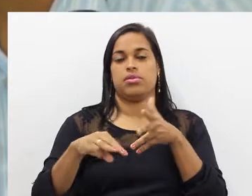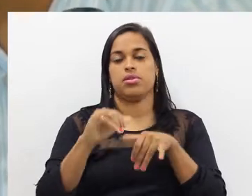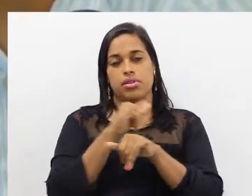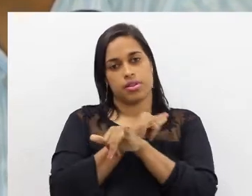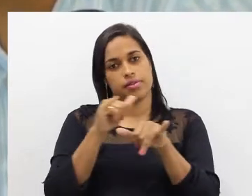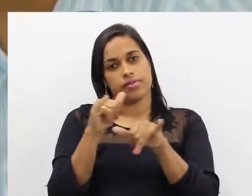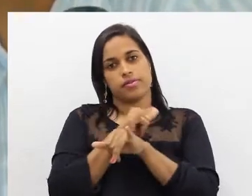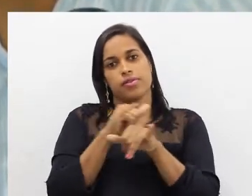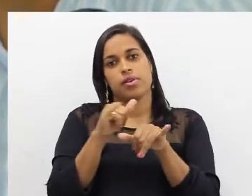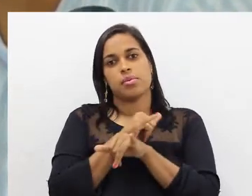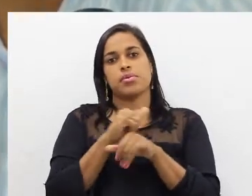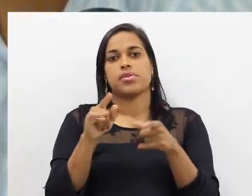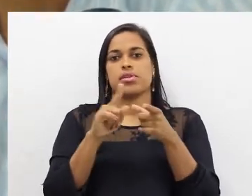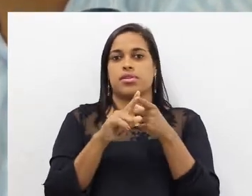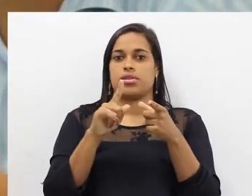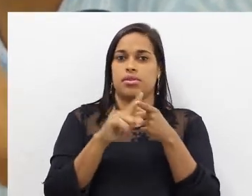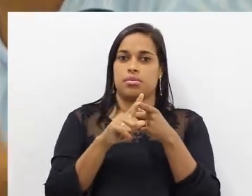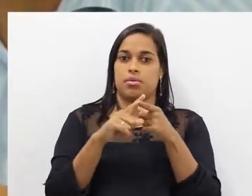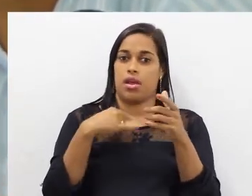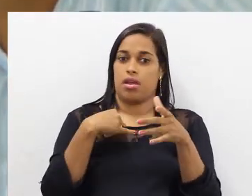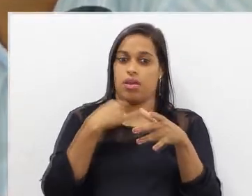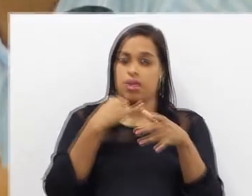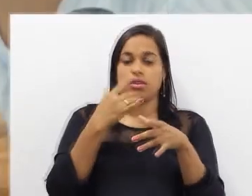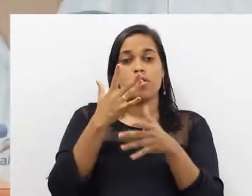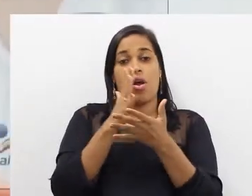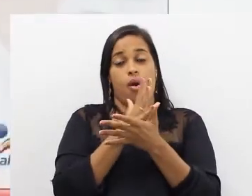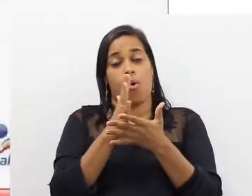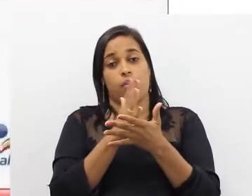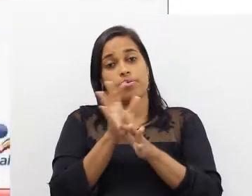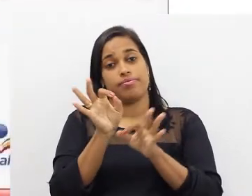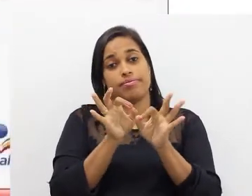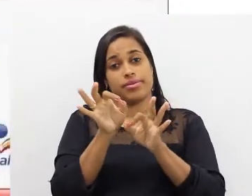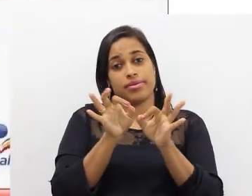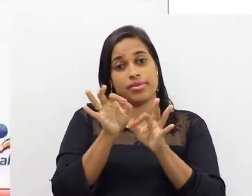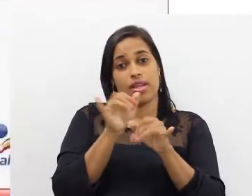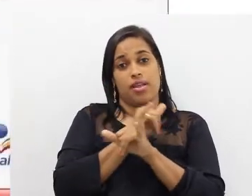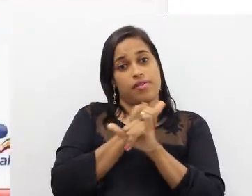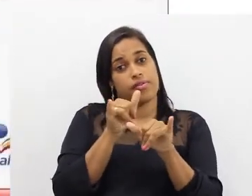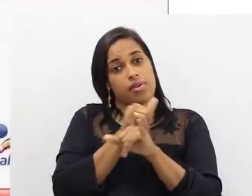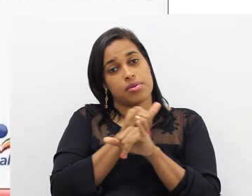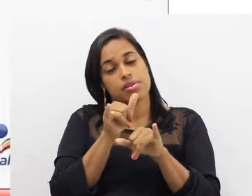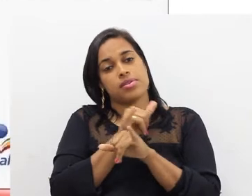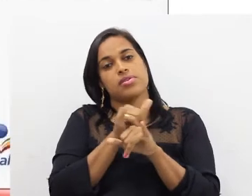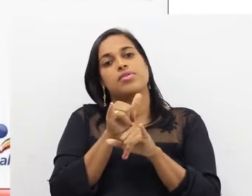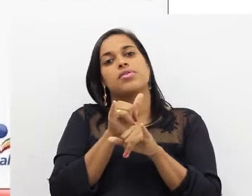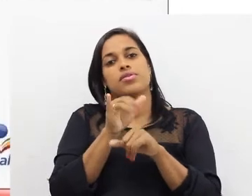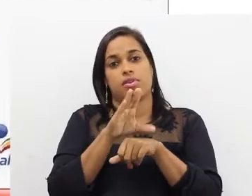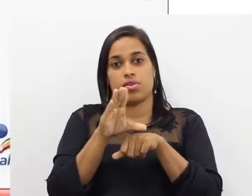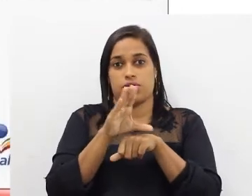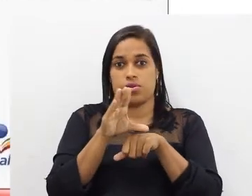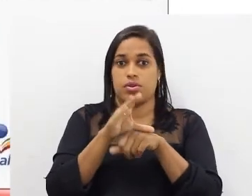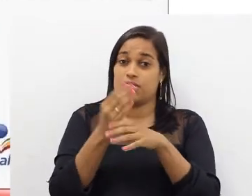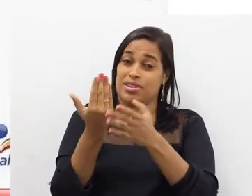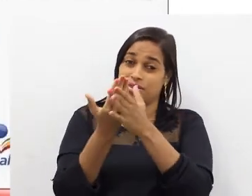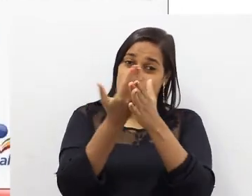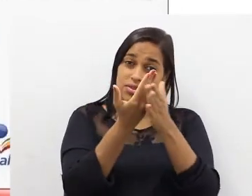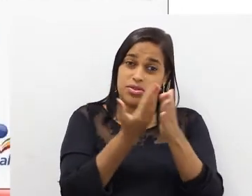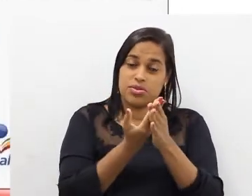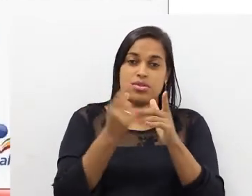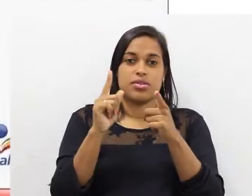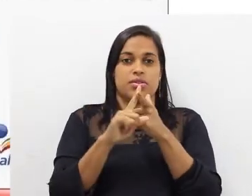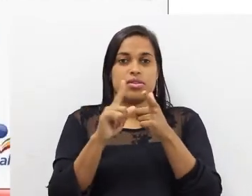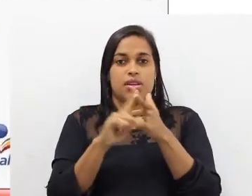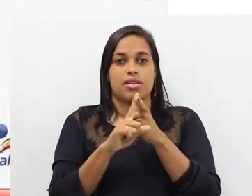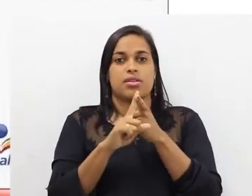duplex, a gente está falando de transmissão de dados. Então estamos falando de quê? De redes, que é o objeto do nosso curso, estudar a rede. Hoje em dia a rede